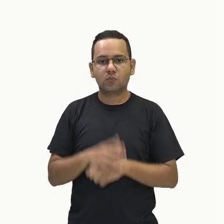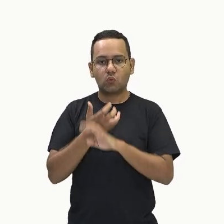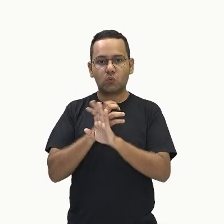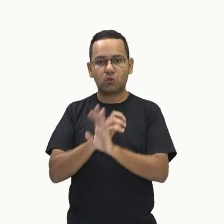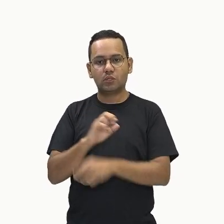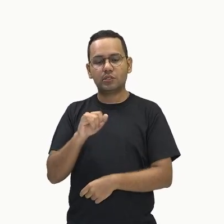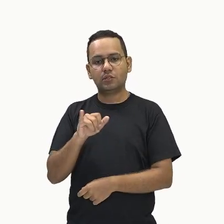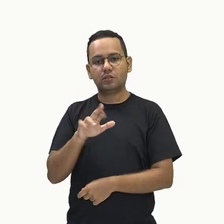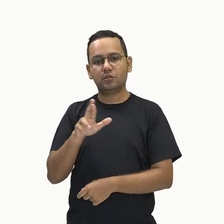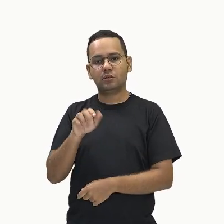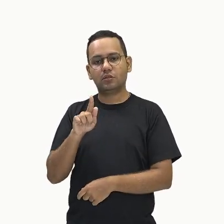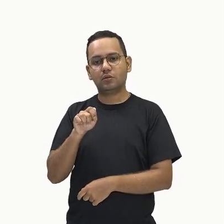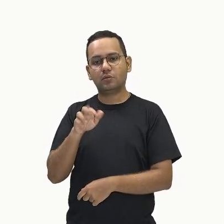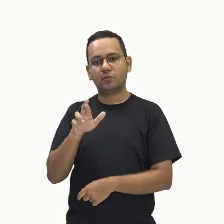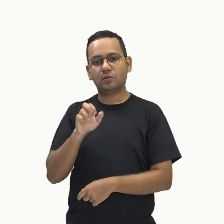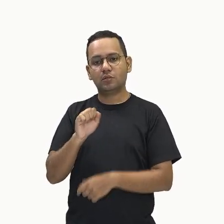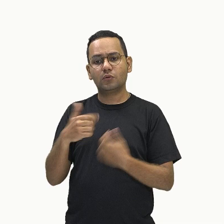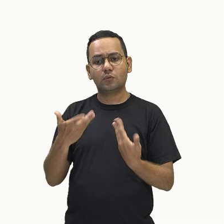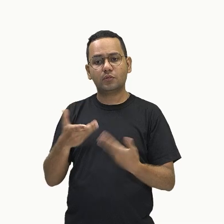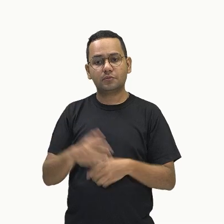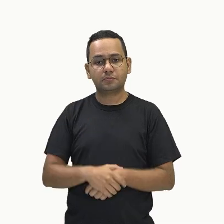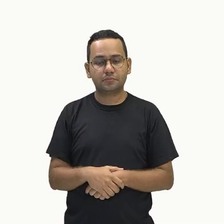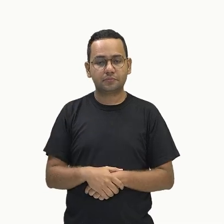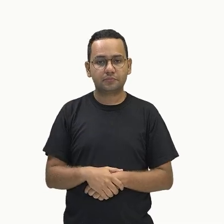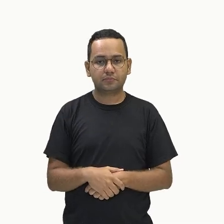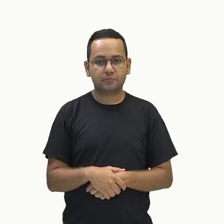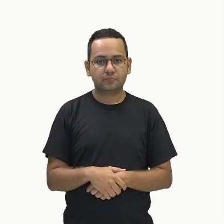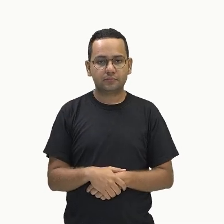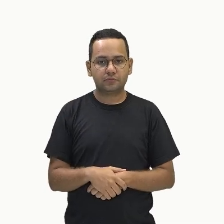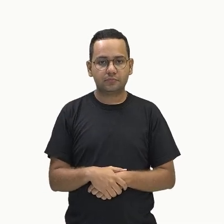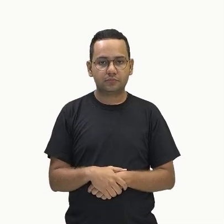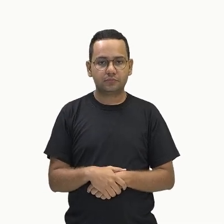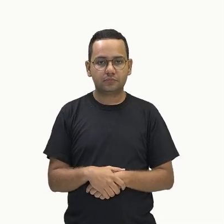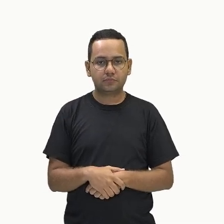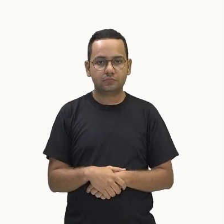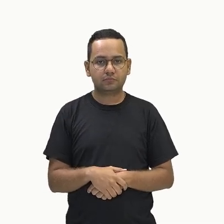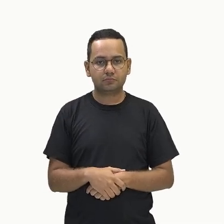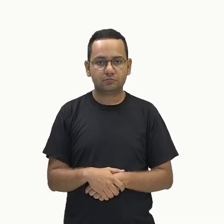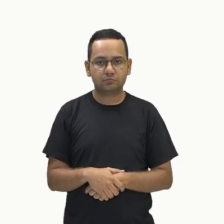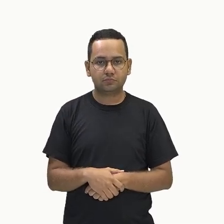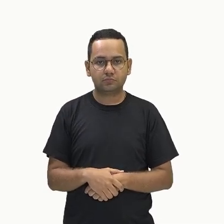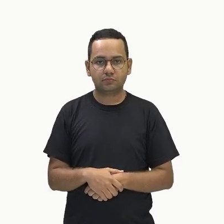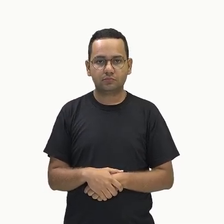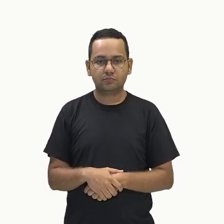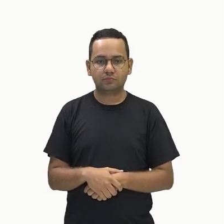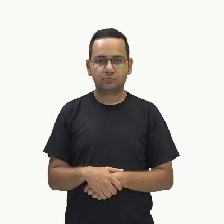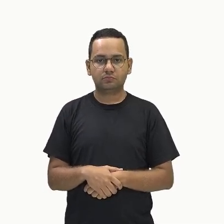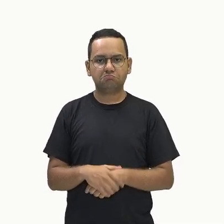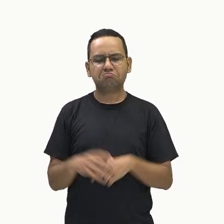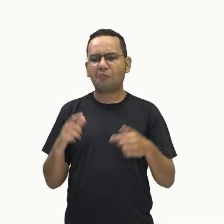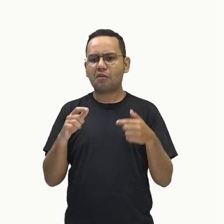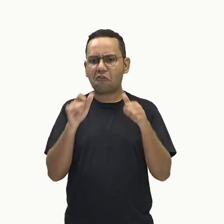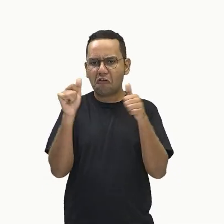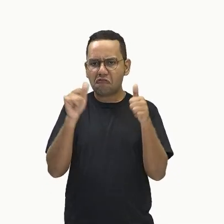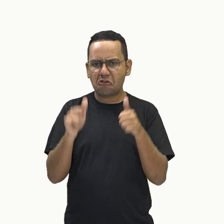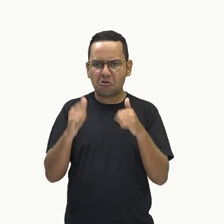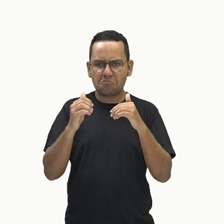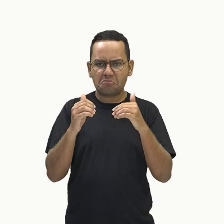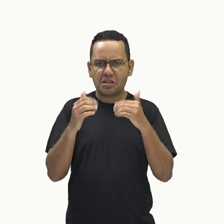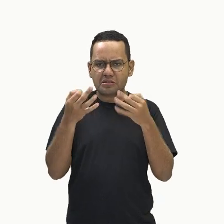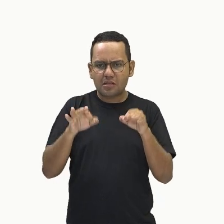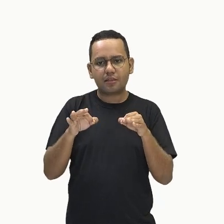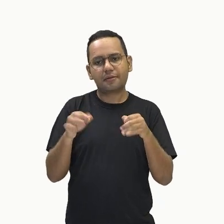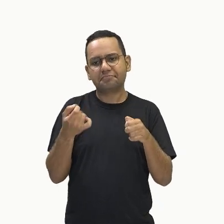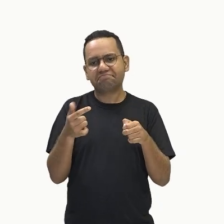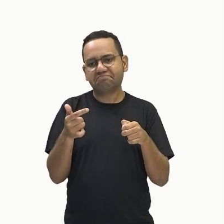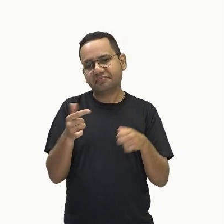são quais, professoras? Os ossos irregulares não apresentam uma forma geométrica definida. Temos como